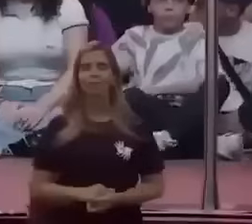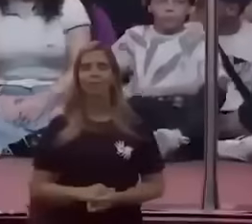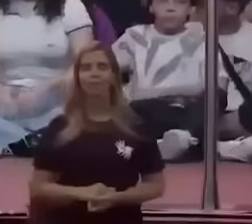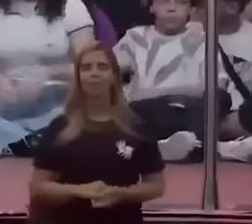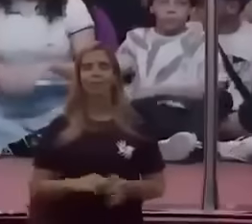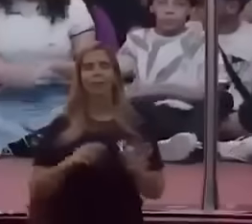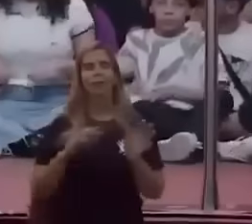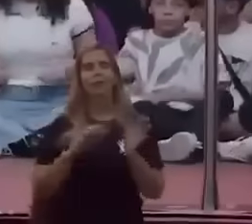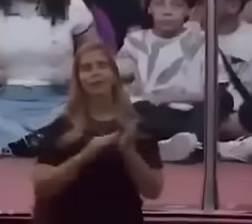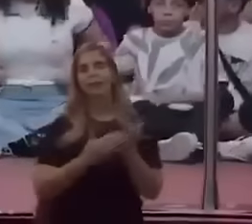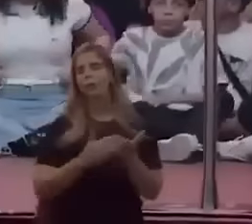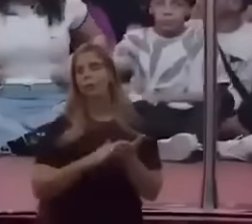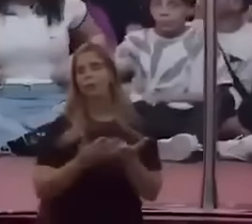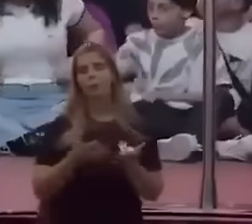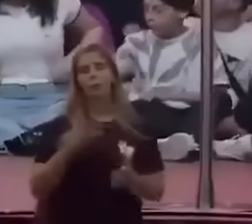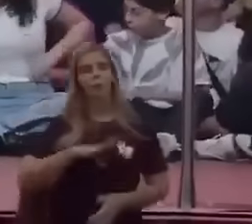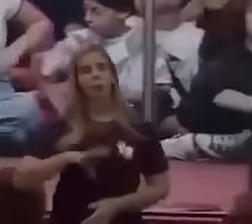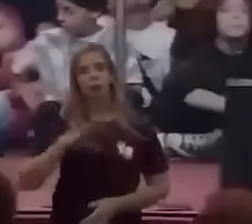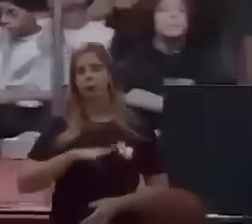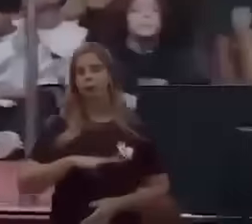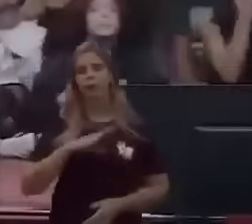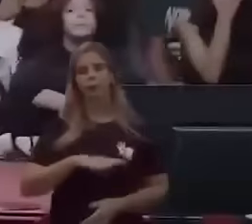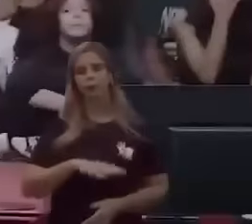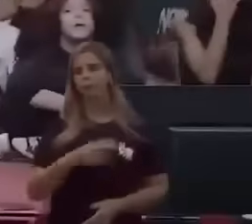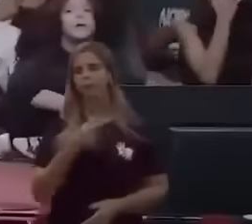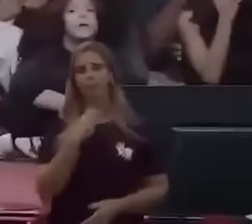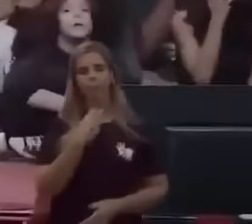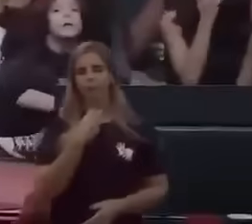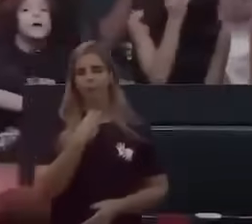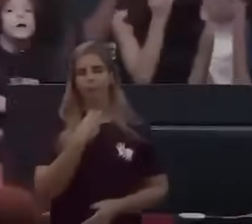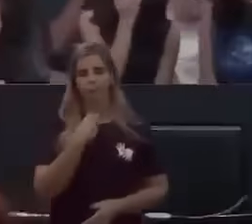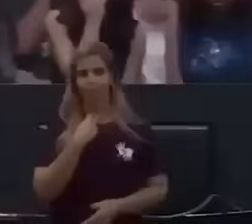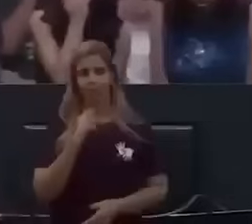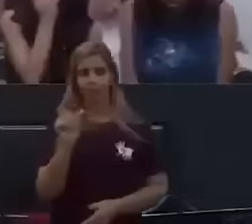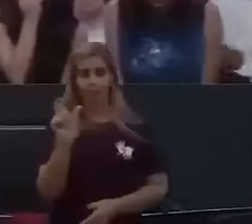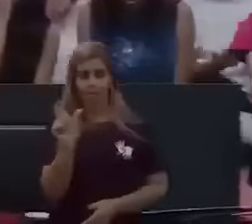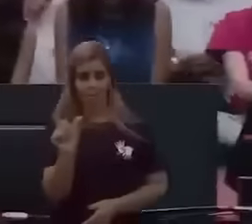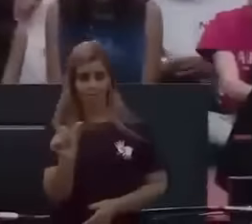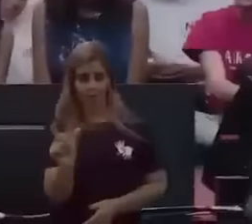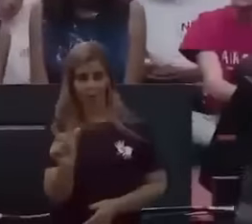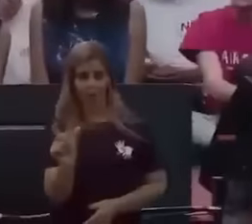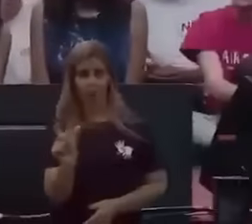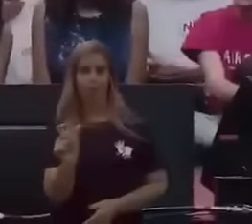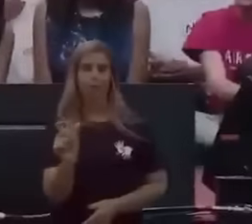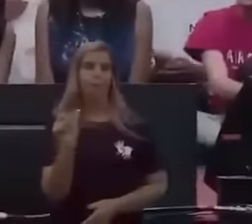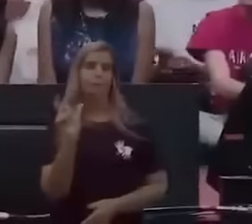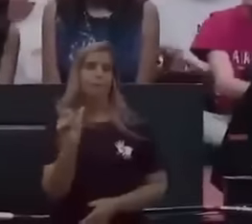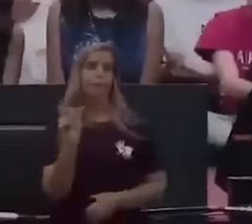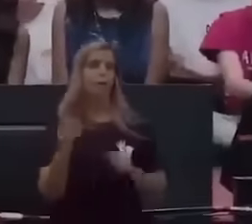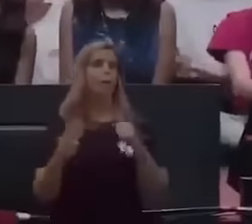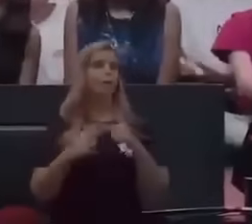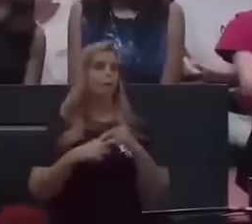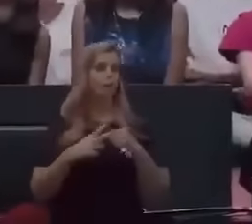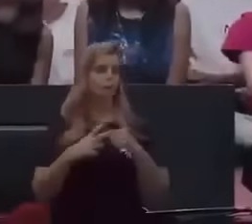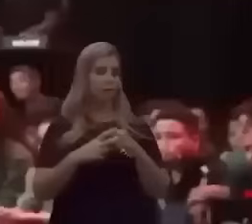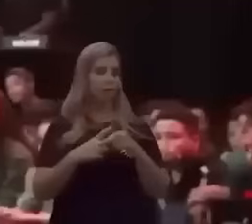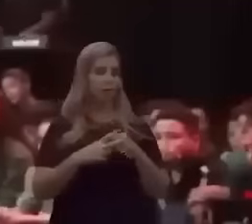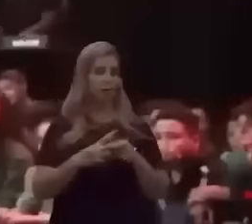portuguesa. Vejamos. Há dois verbos na língua grega aqui, nesse texto.